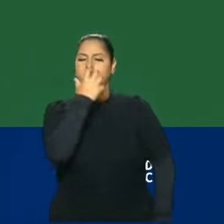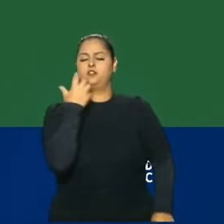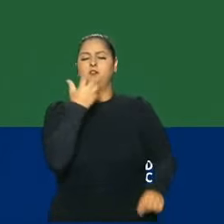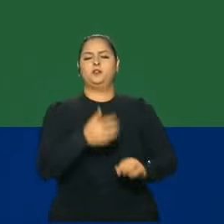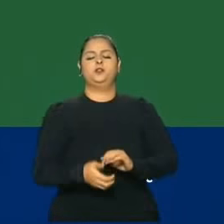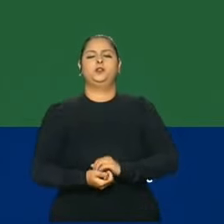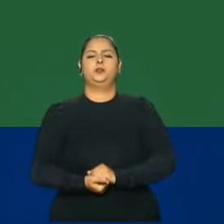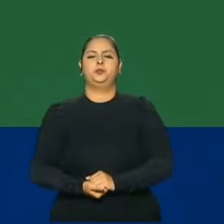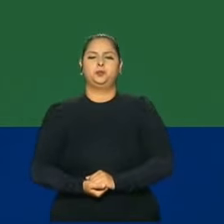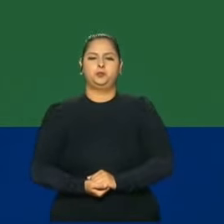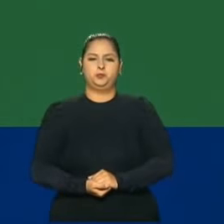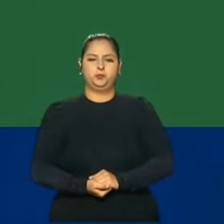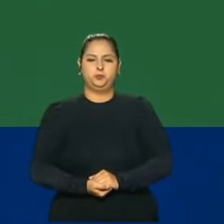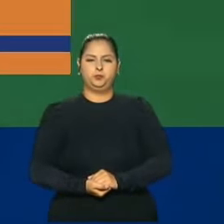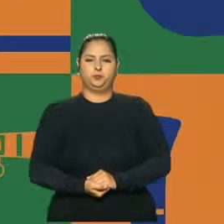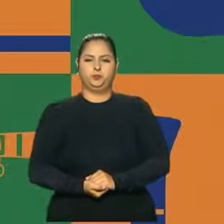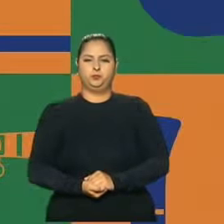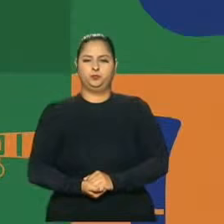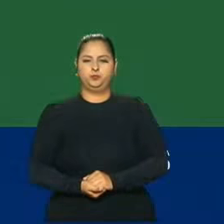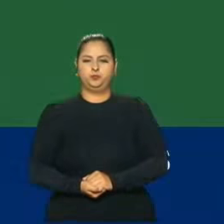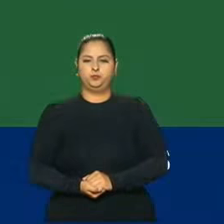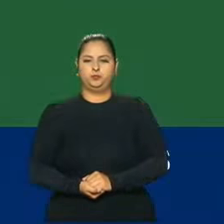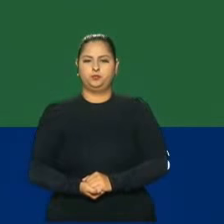O dia vem,